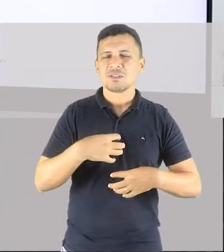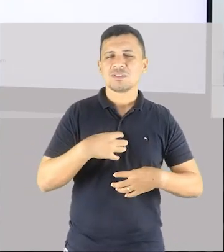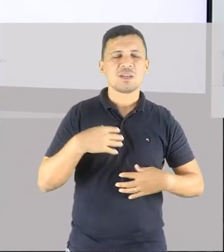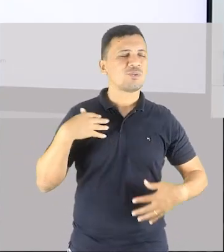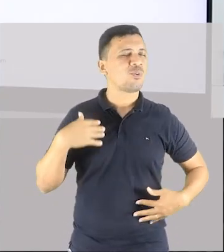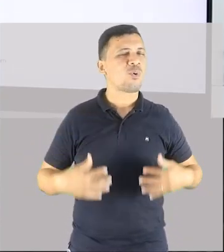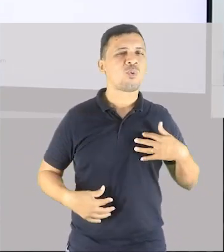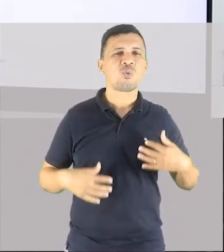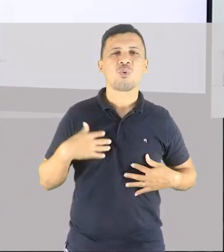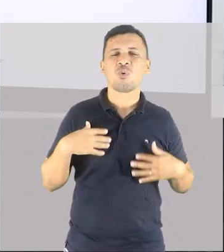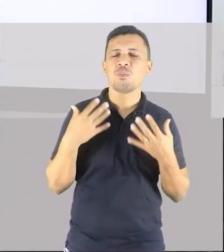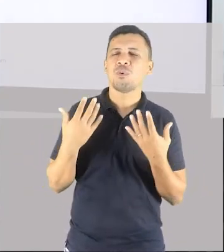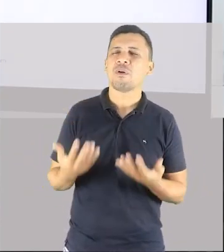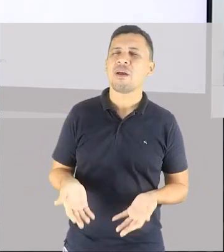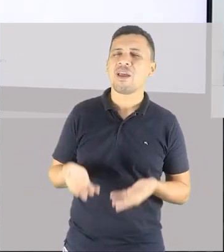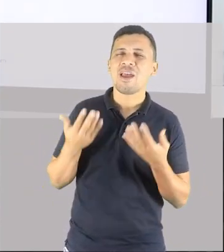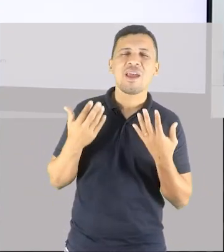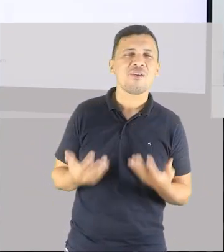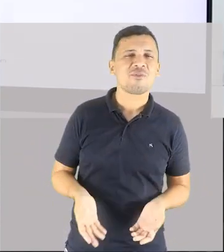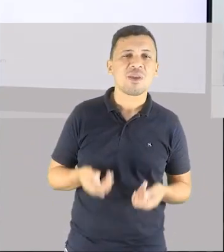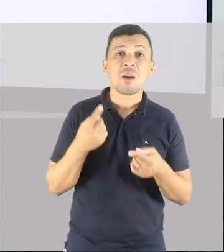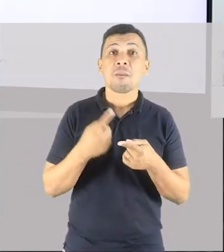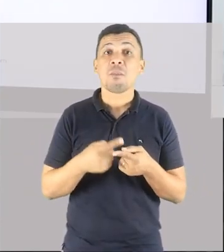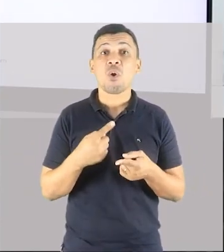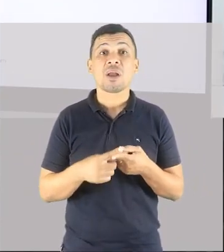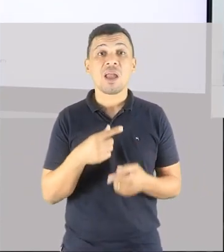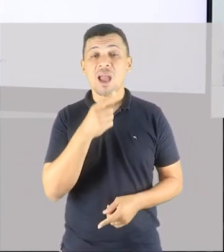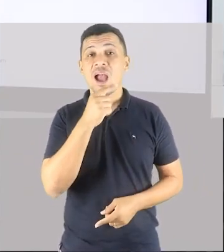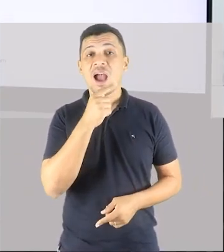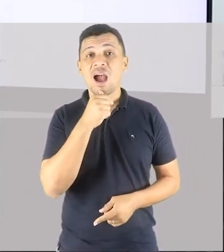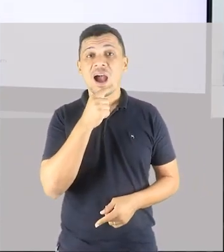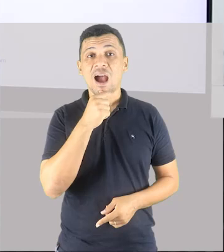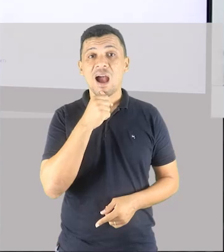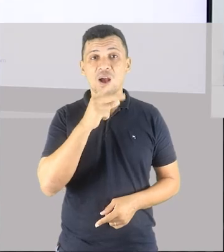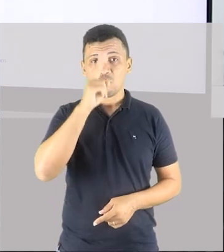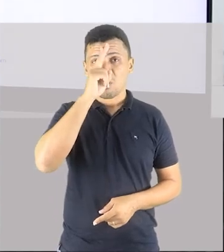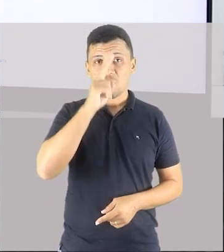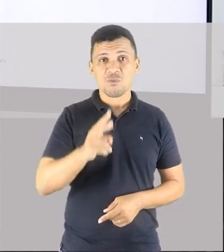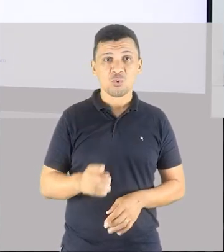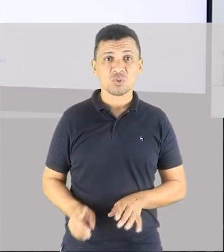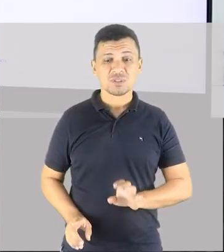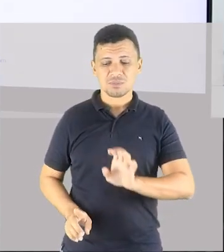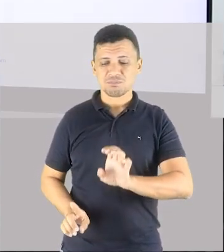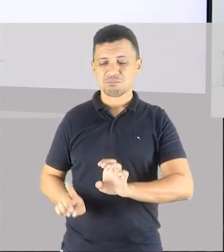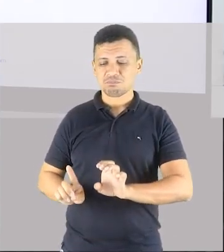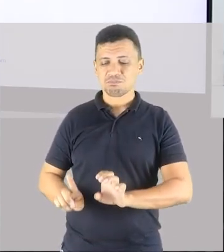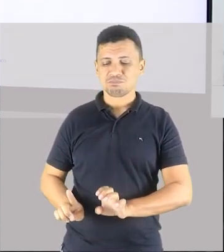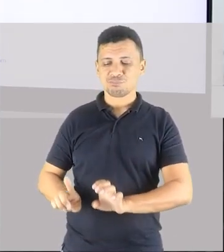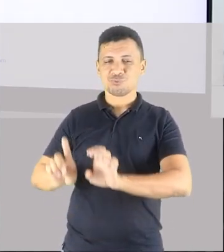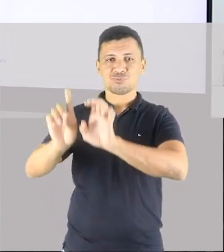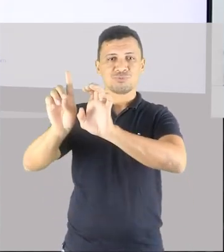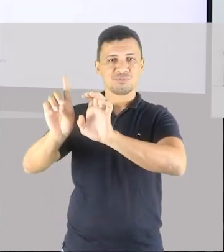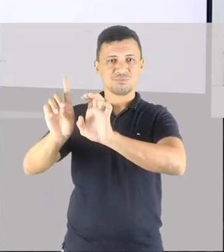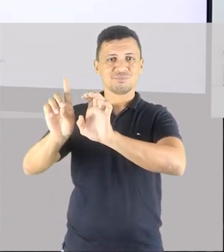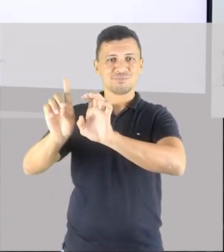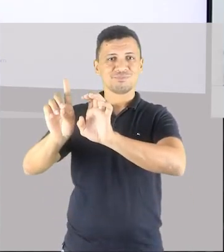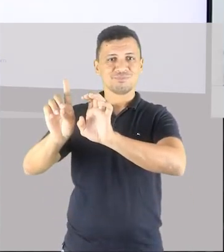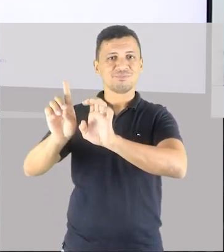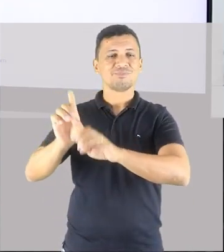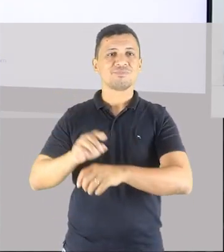é porque a água está fazendo uma força em você na vertical para cima. Essa força é chamada de